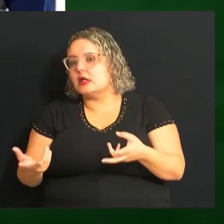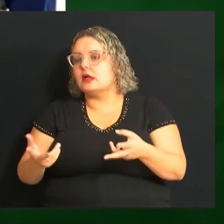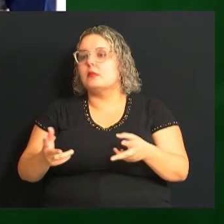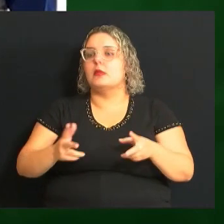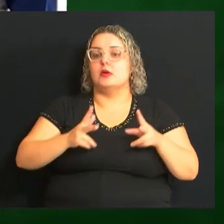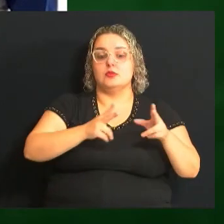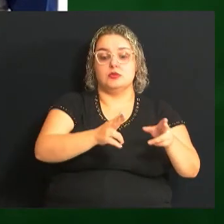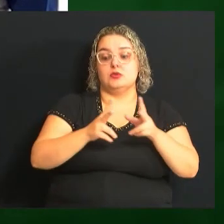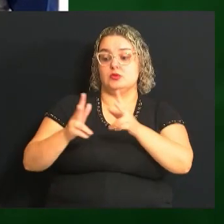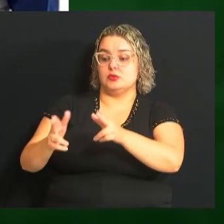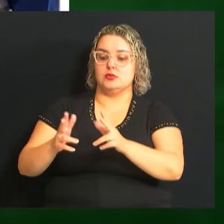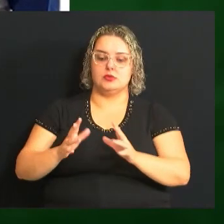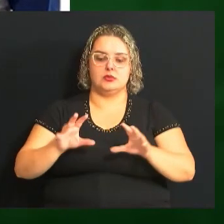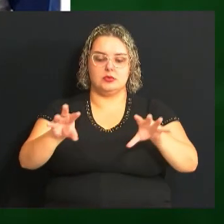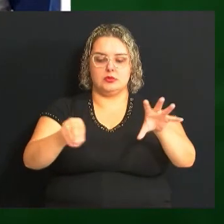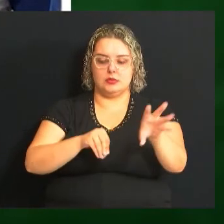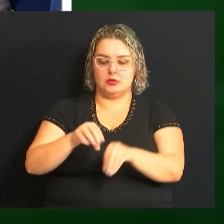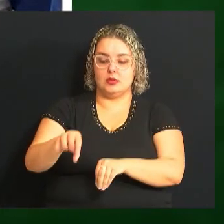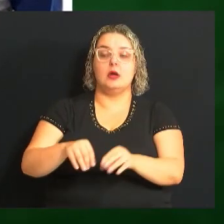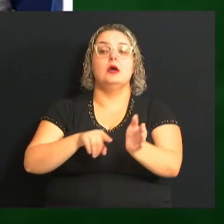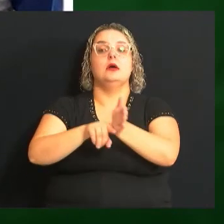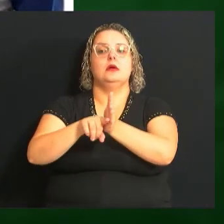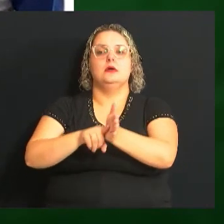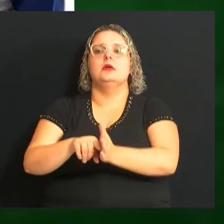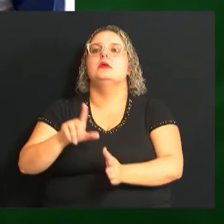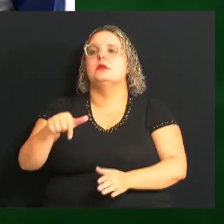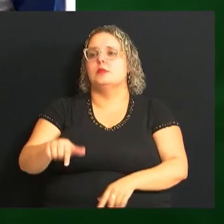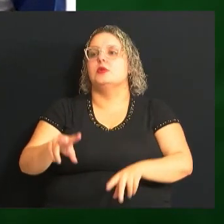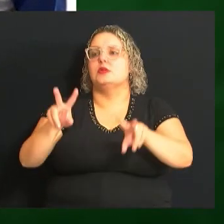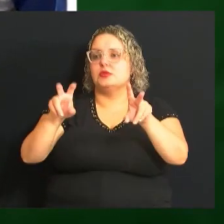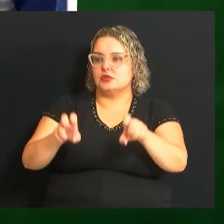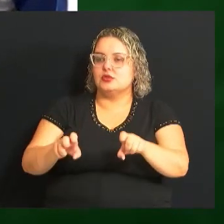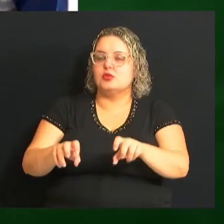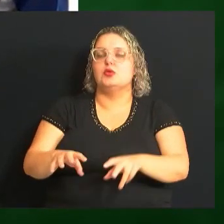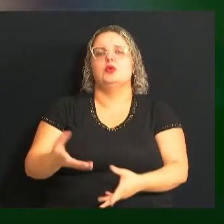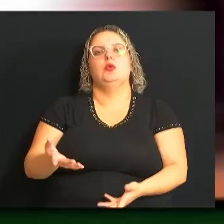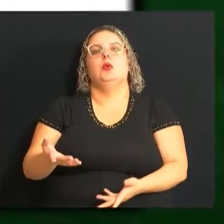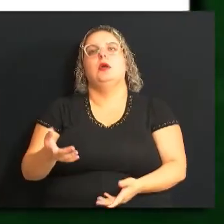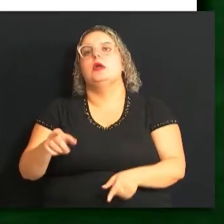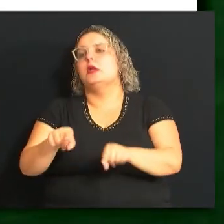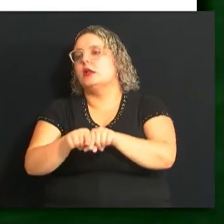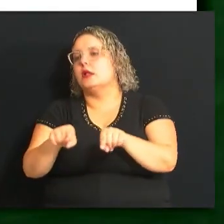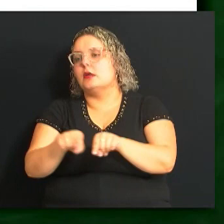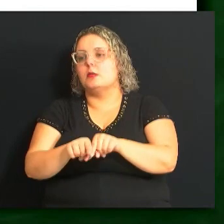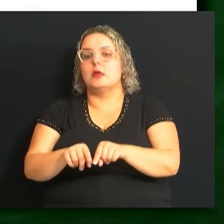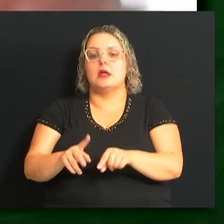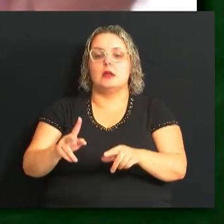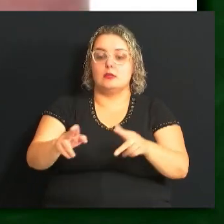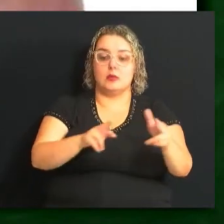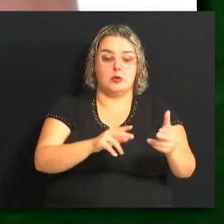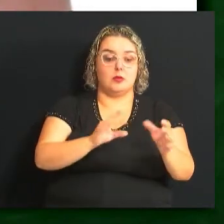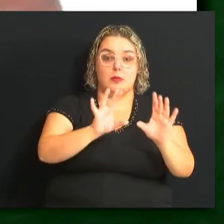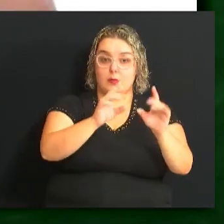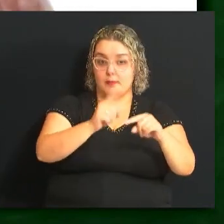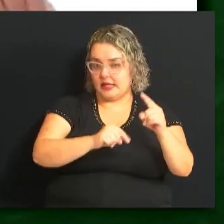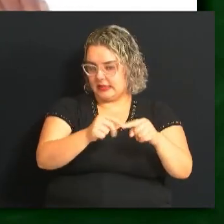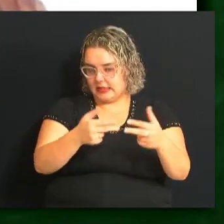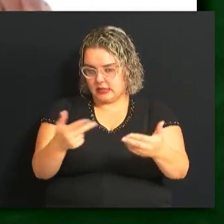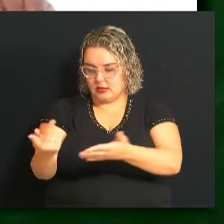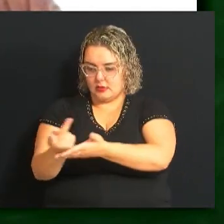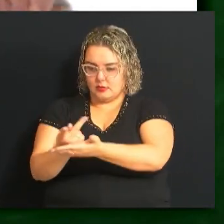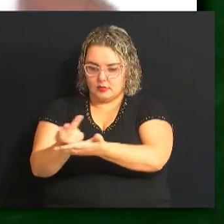então, depois que ele seleciona o tema, o recorte, a ideia é pensar nas perguntas de pesquisa. Então, ele volta para a